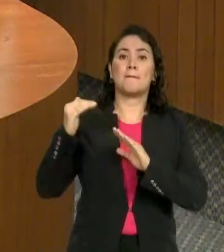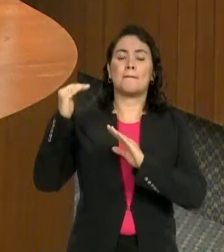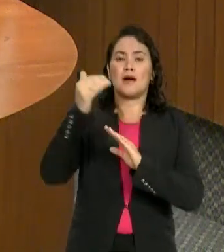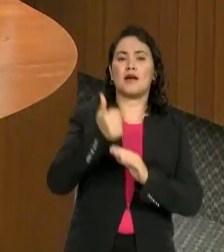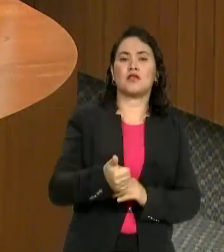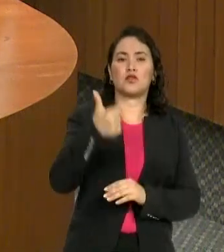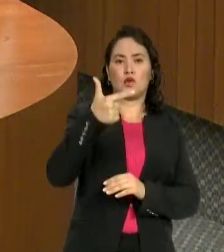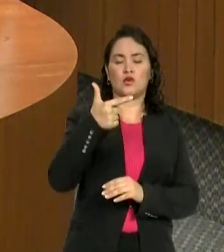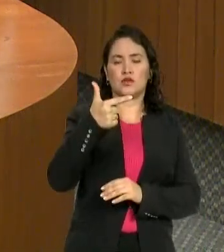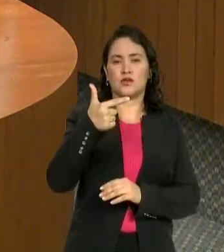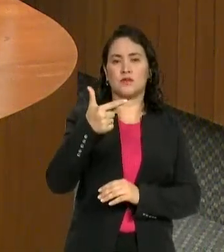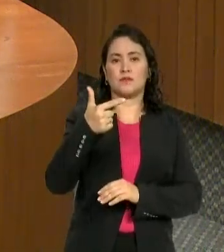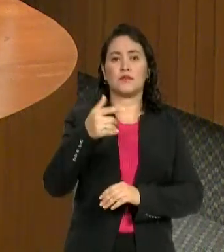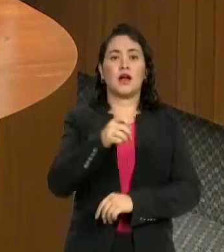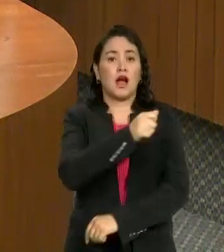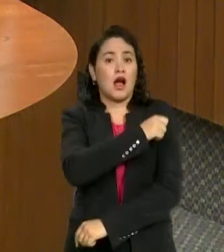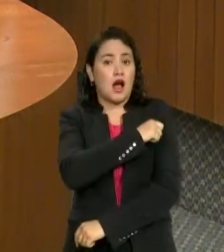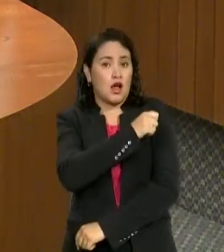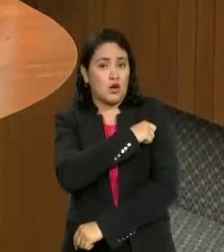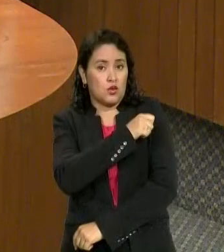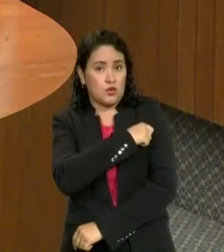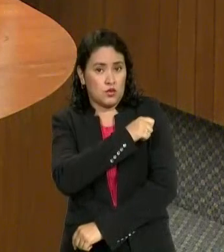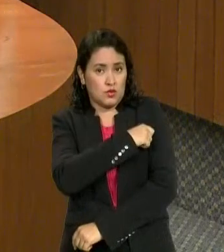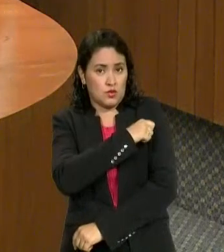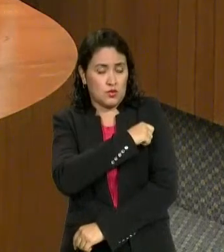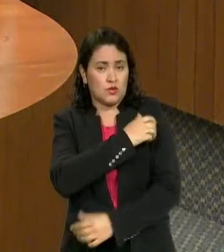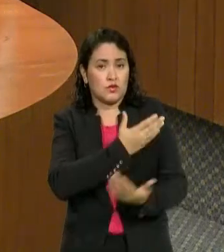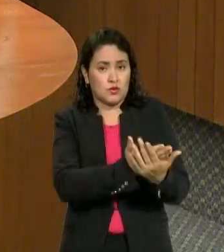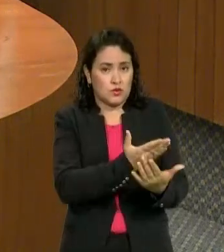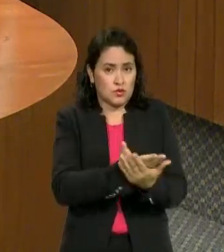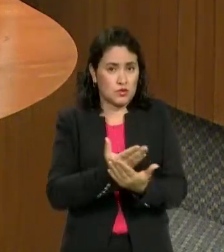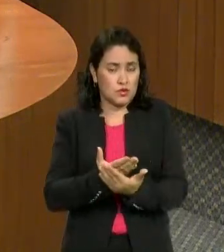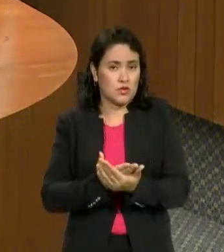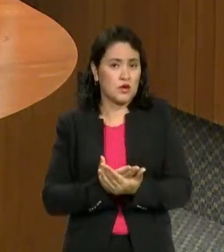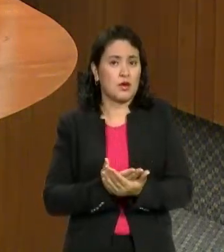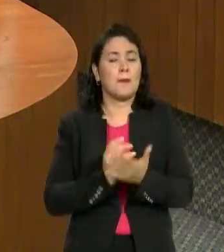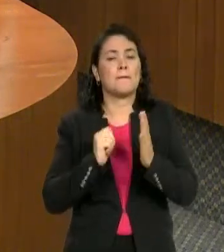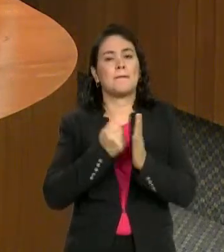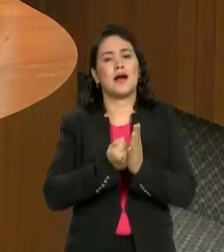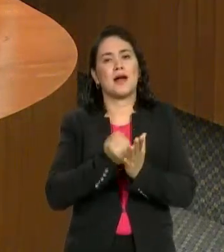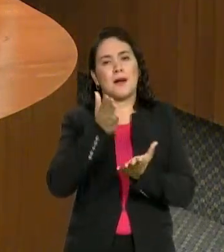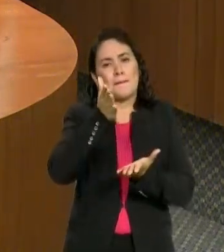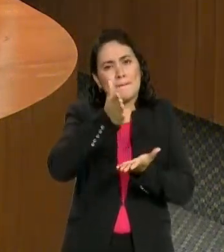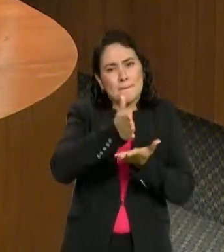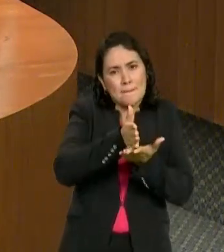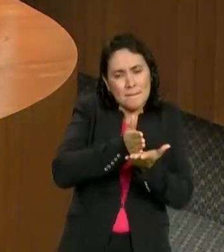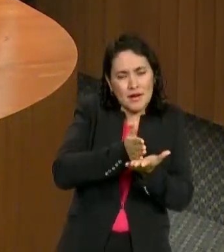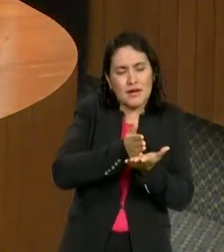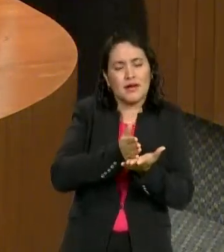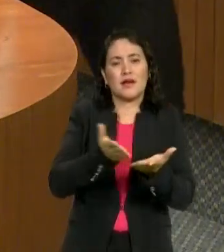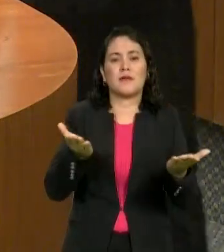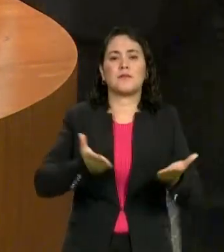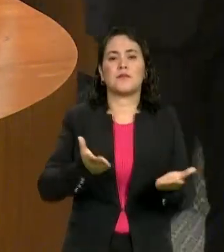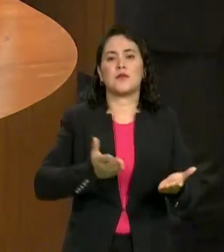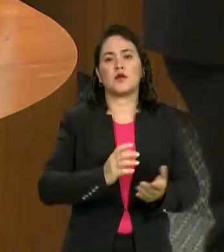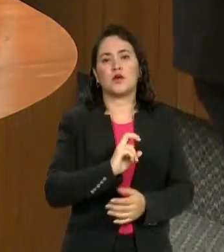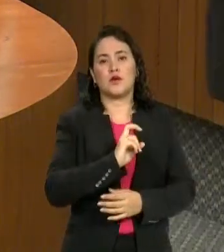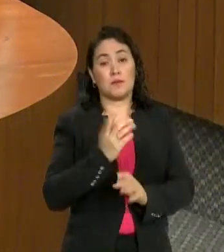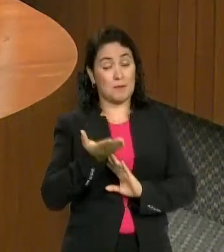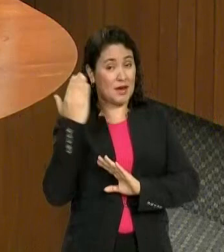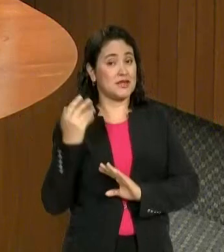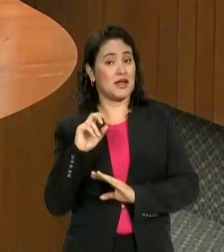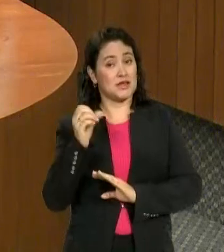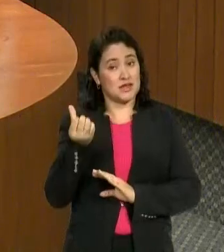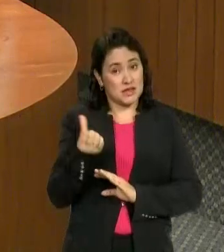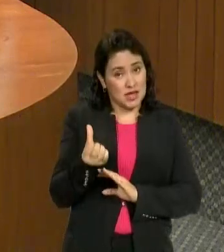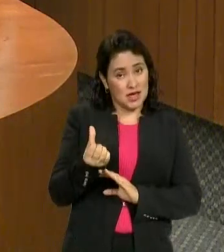6,00, baixou para R$ 5,00. O que, que acontece? Vejam só. Para a gente deixar bem